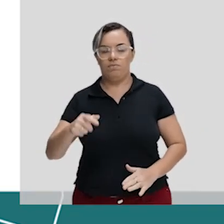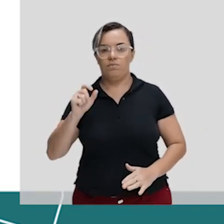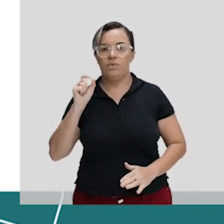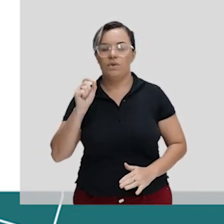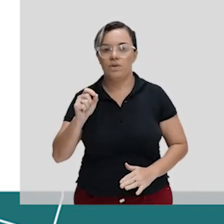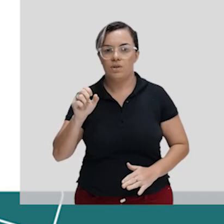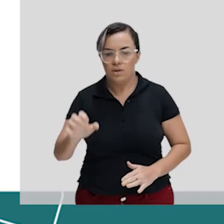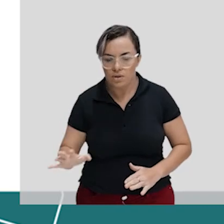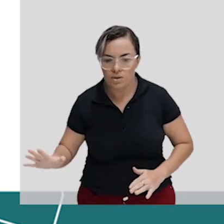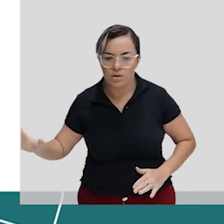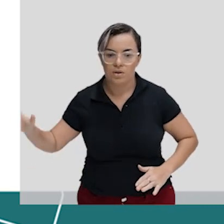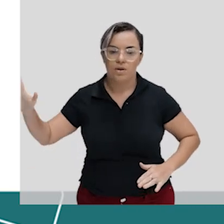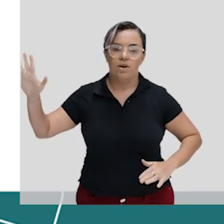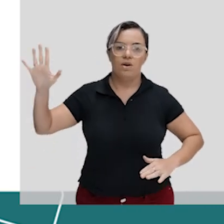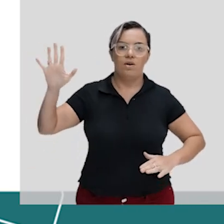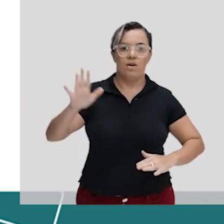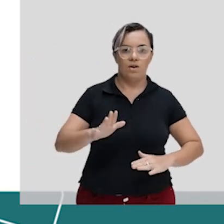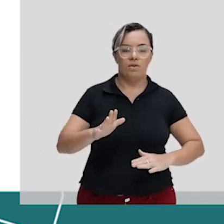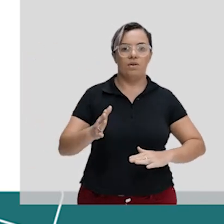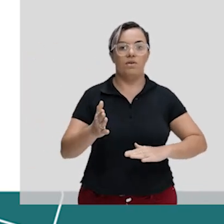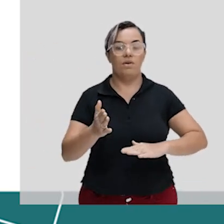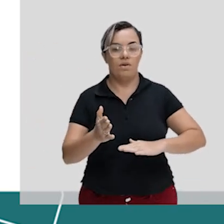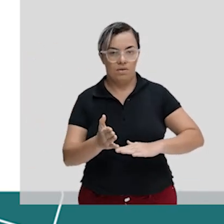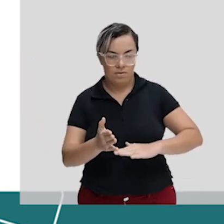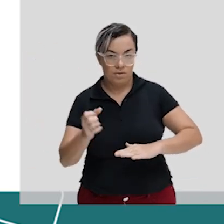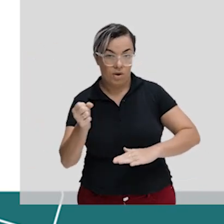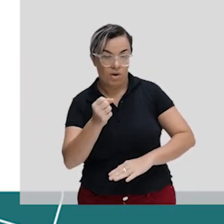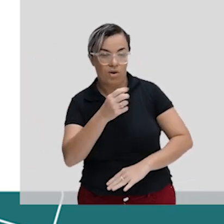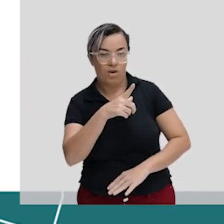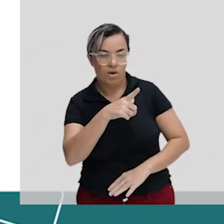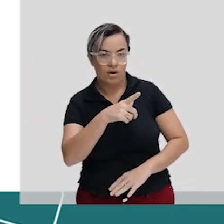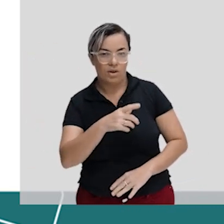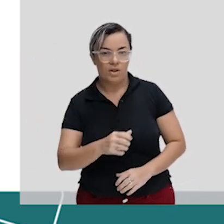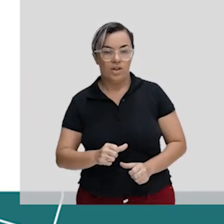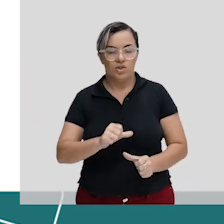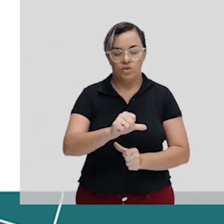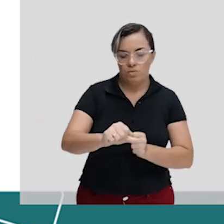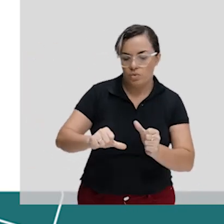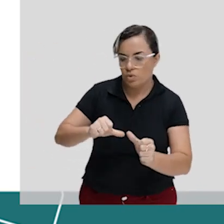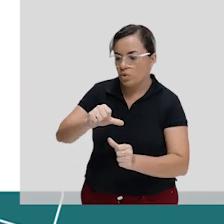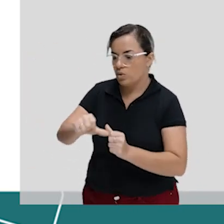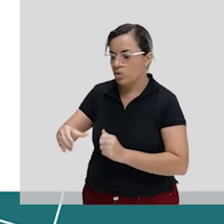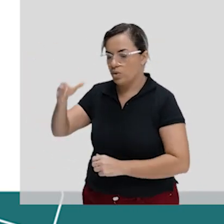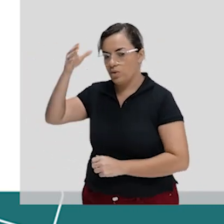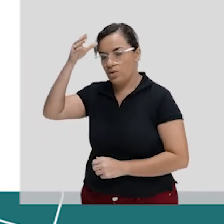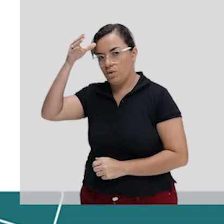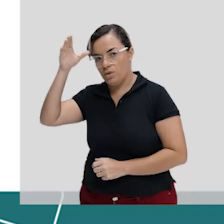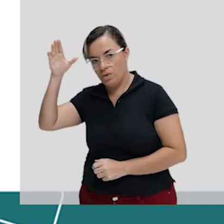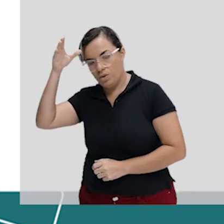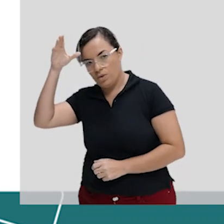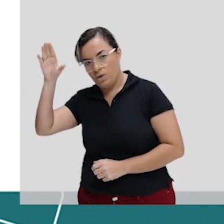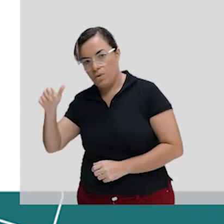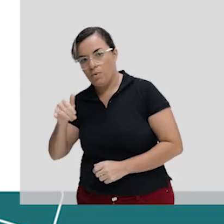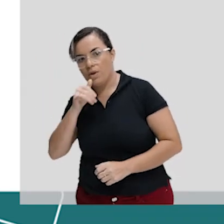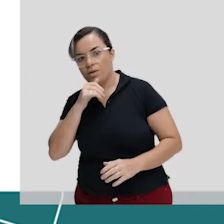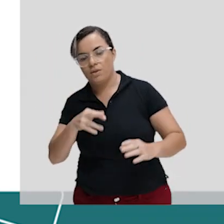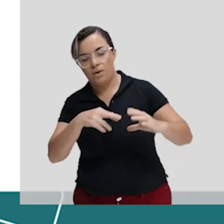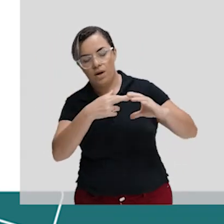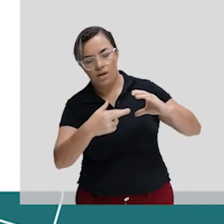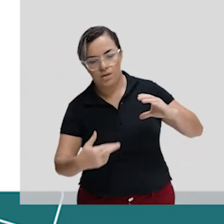a Europa de grandes transformações. Transformações culturais, como é o caso do Renascimento